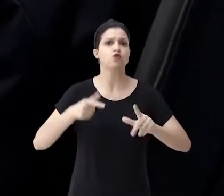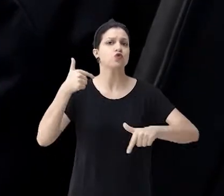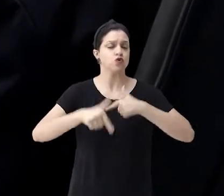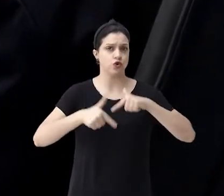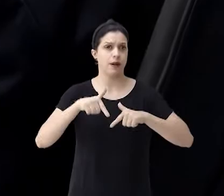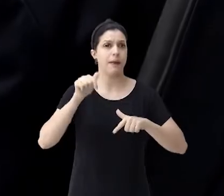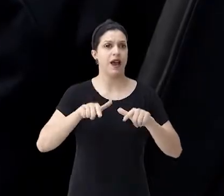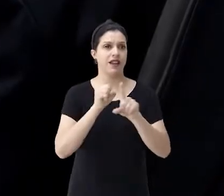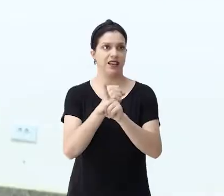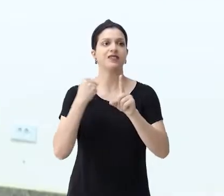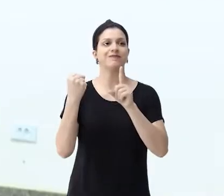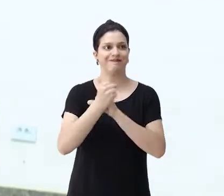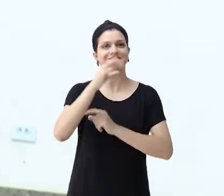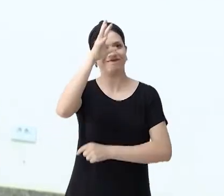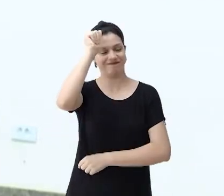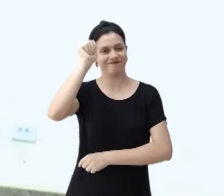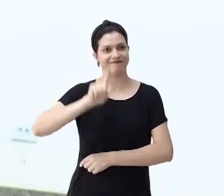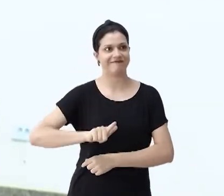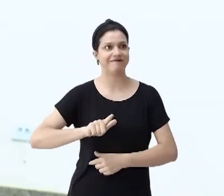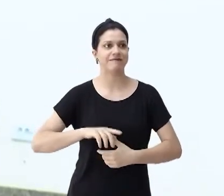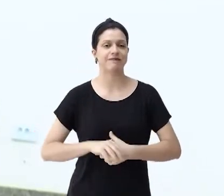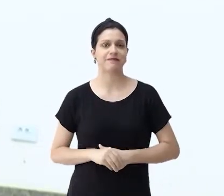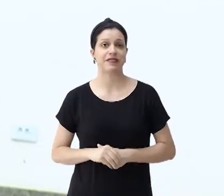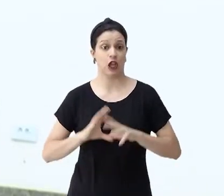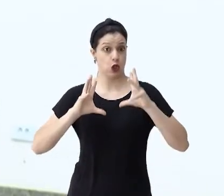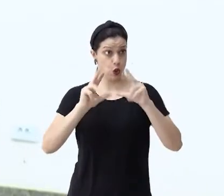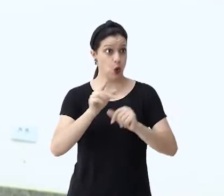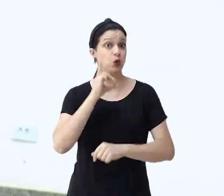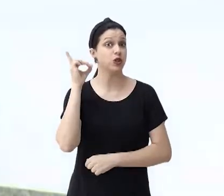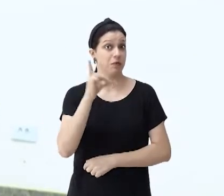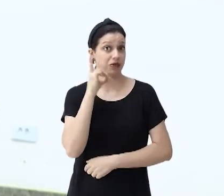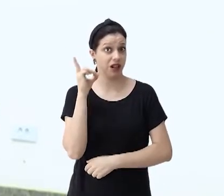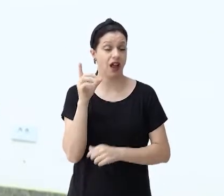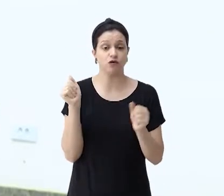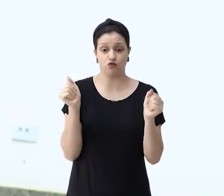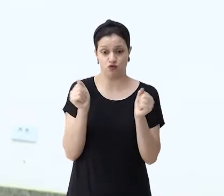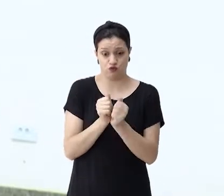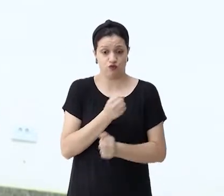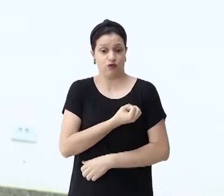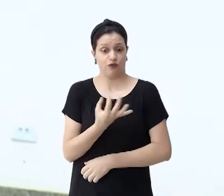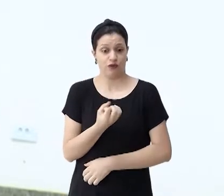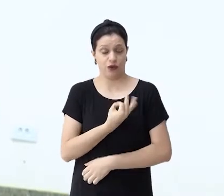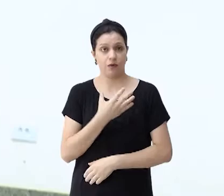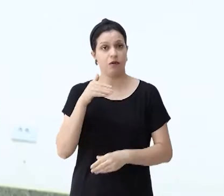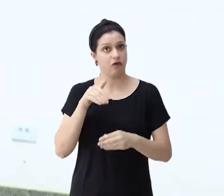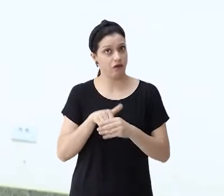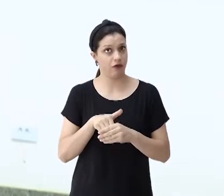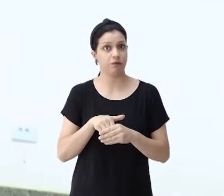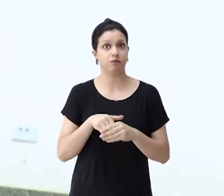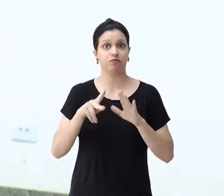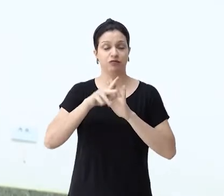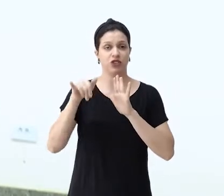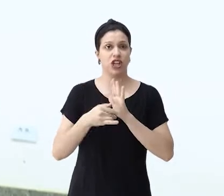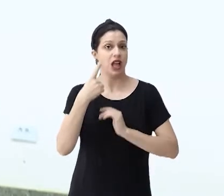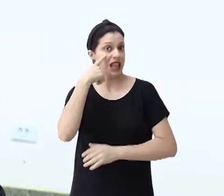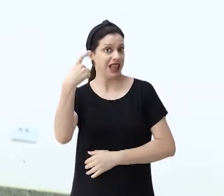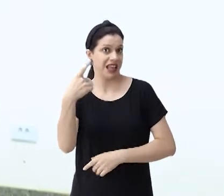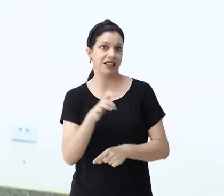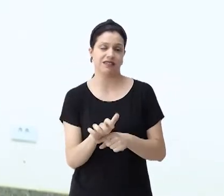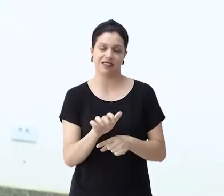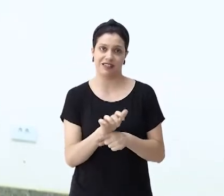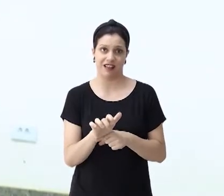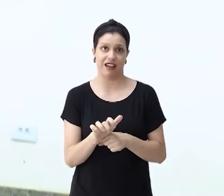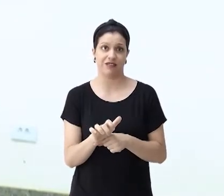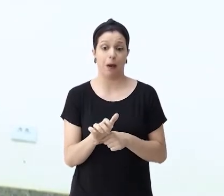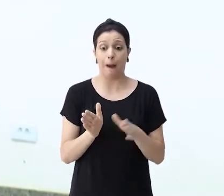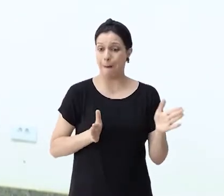sul-mato-grossense foi cumprido. Todos os deputados garantiram quórum para votação de projetos de interesse do Estado,